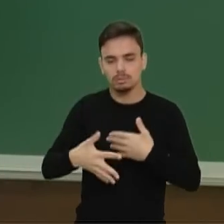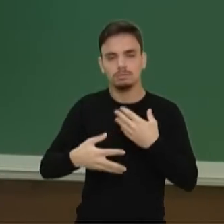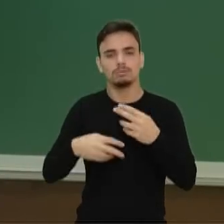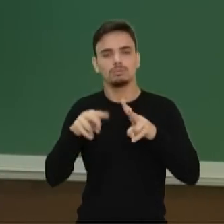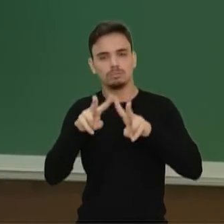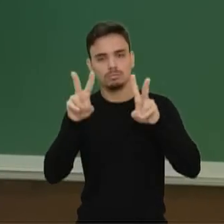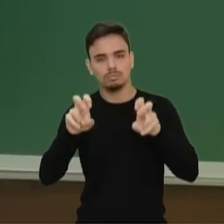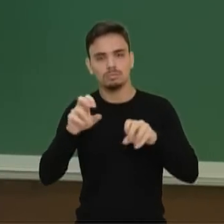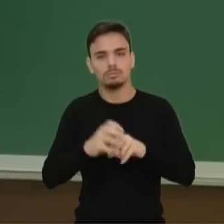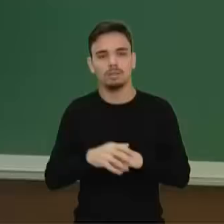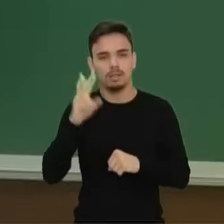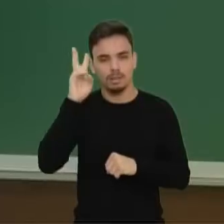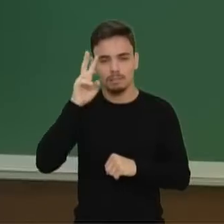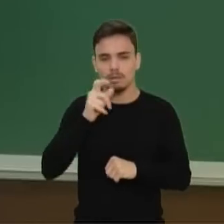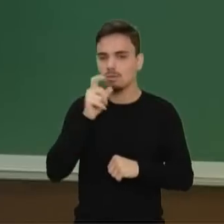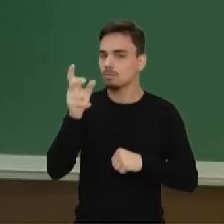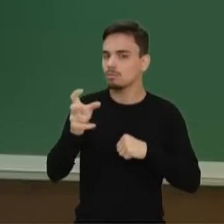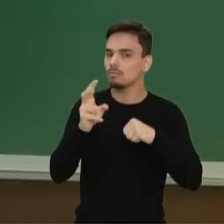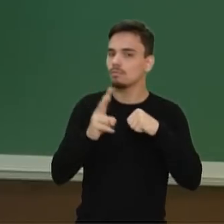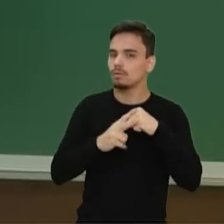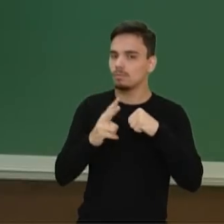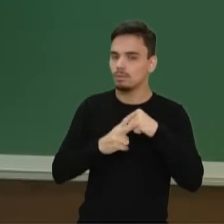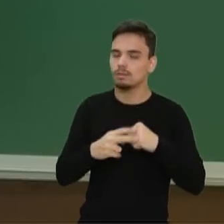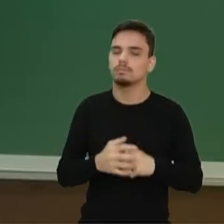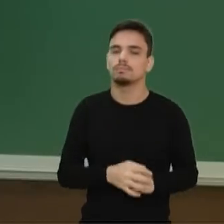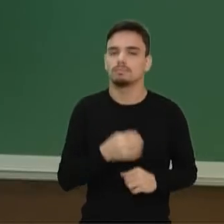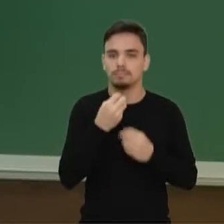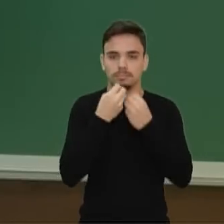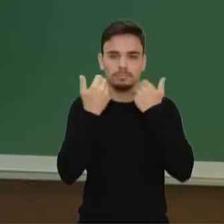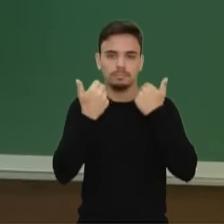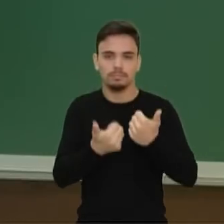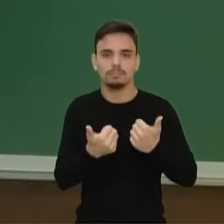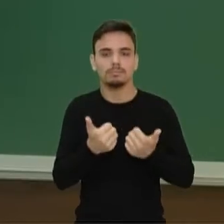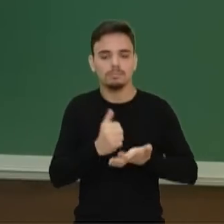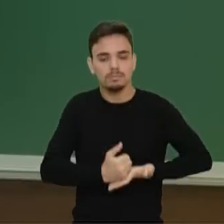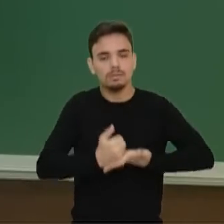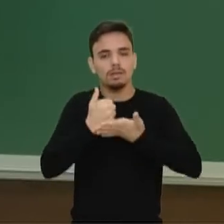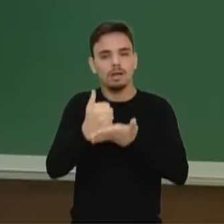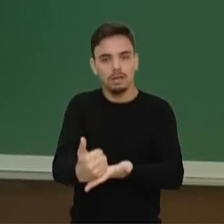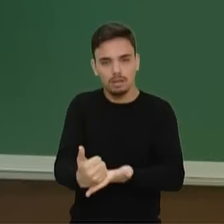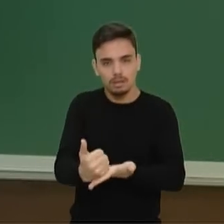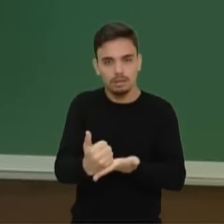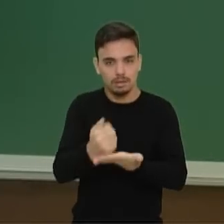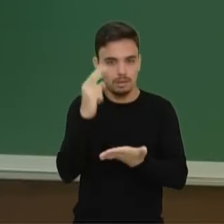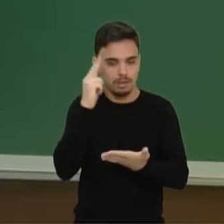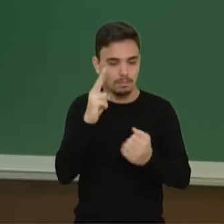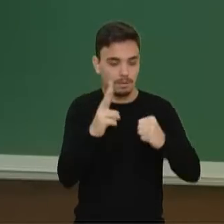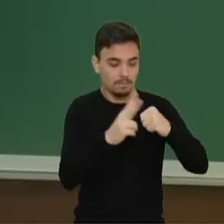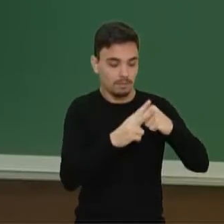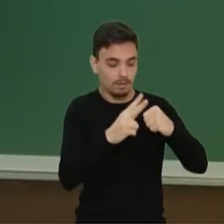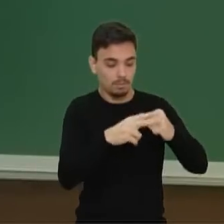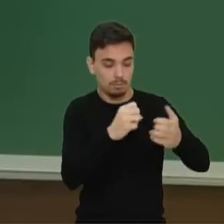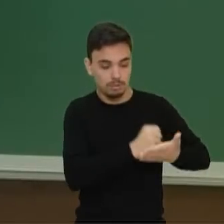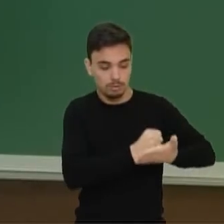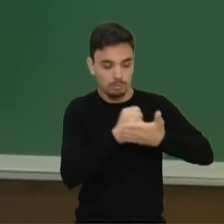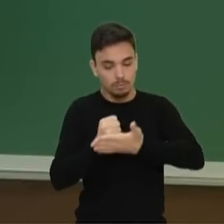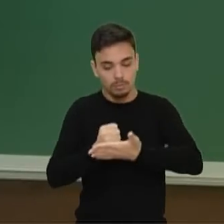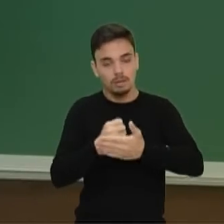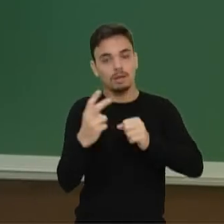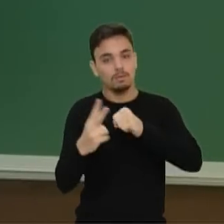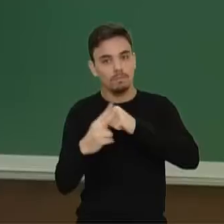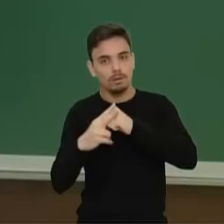da locução verbal? Muito bem. Um auxiliar e um verbo principal, que